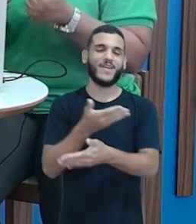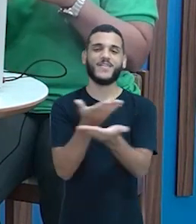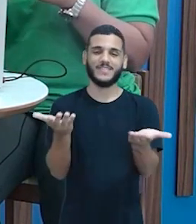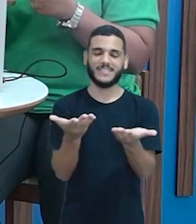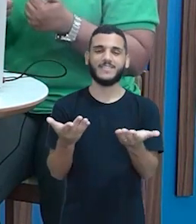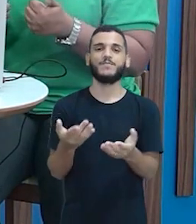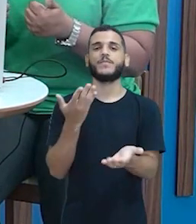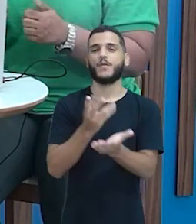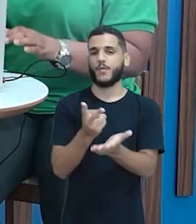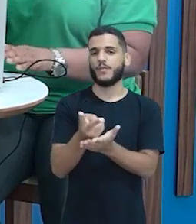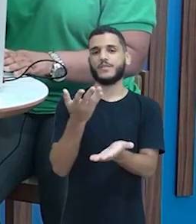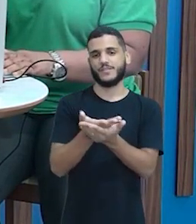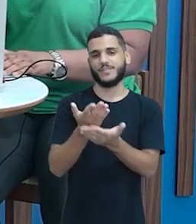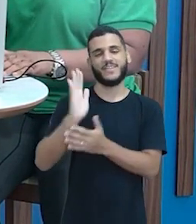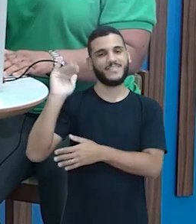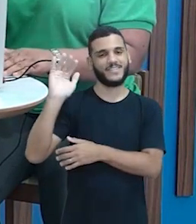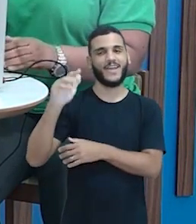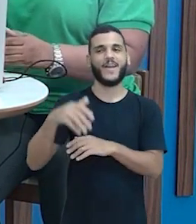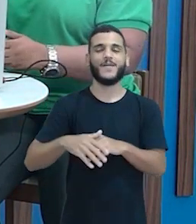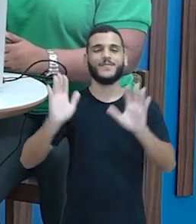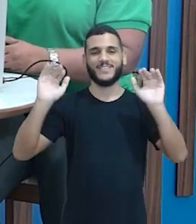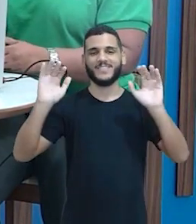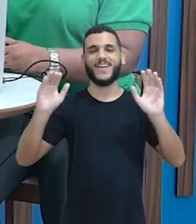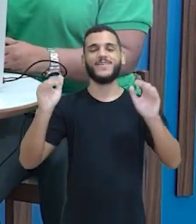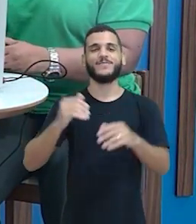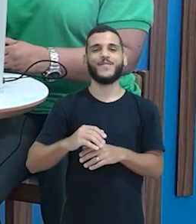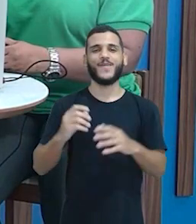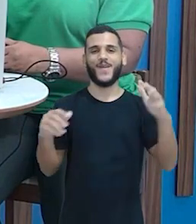continue estudando até a próxima tchau tchau fica com Deus